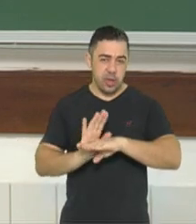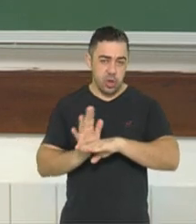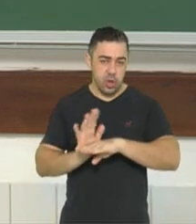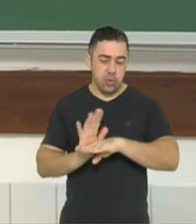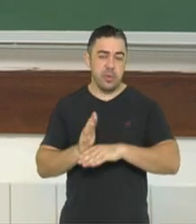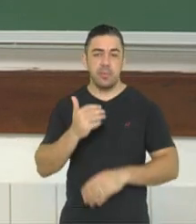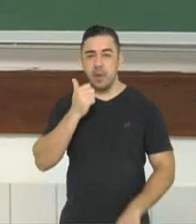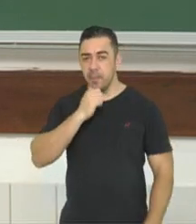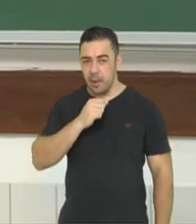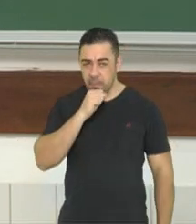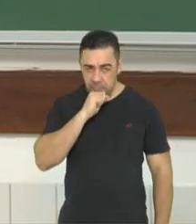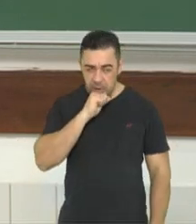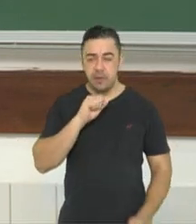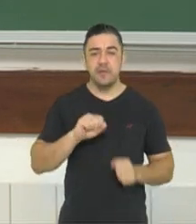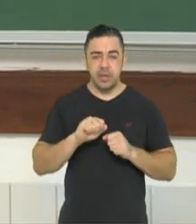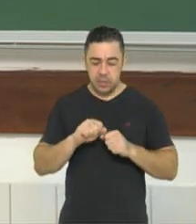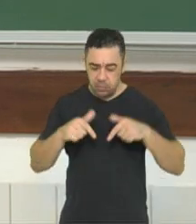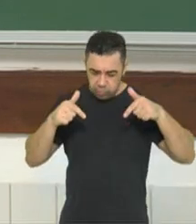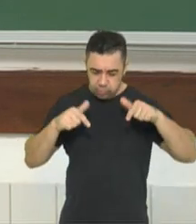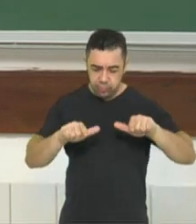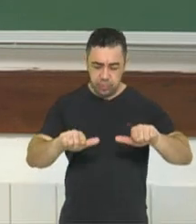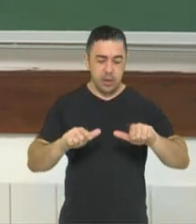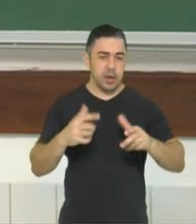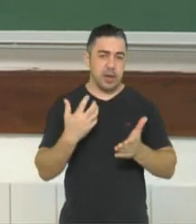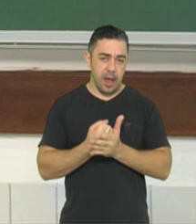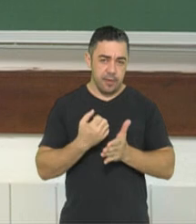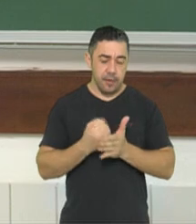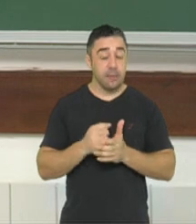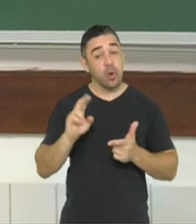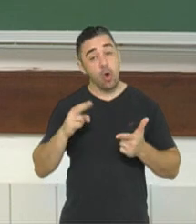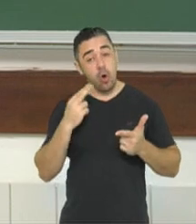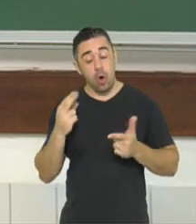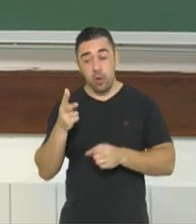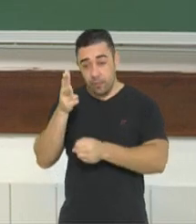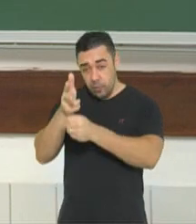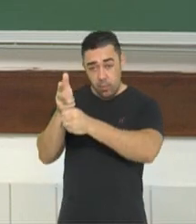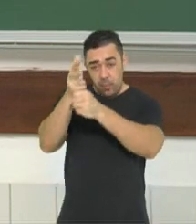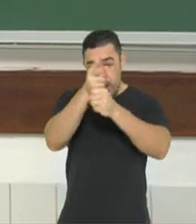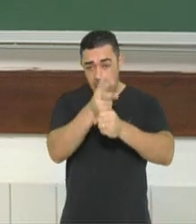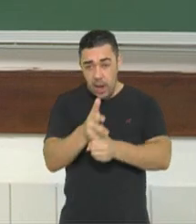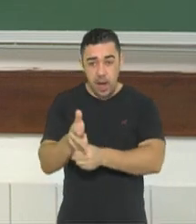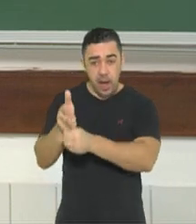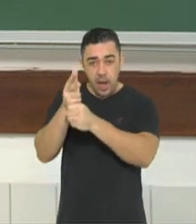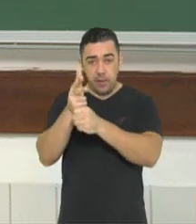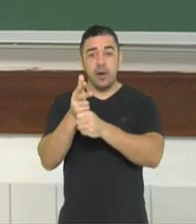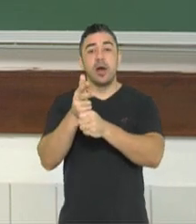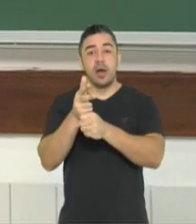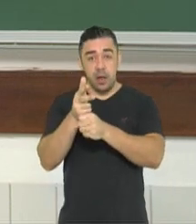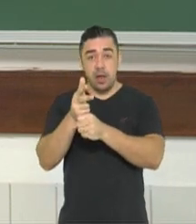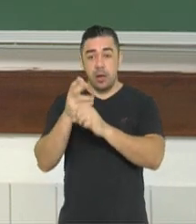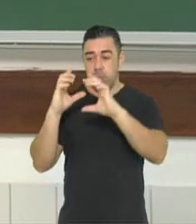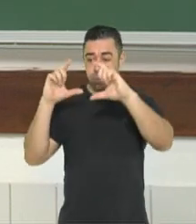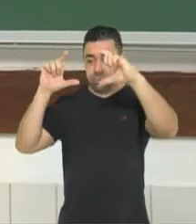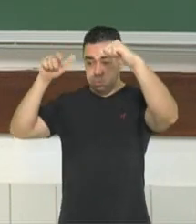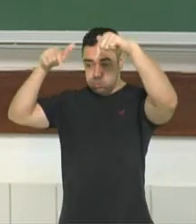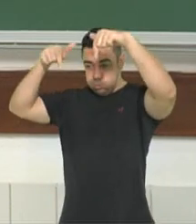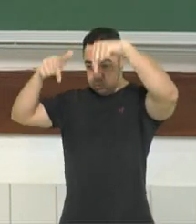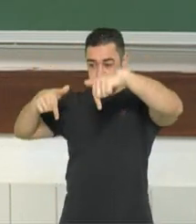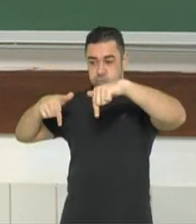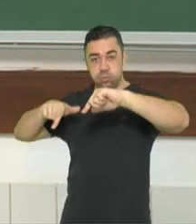para mim, filme para eu assistir, ou a gente filmava, né, eventos nesse tipo de fita, fita